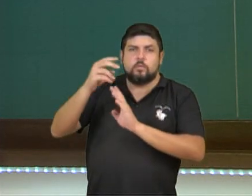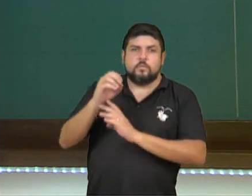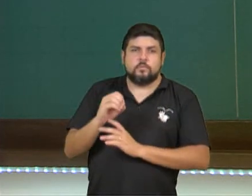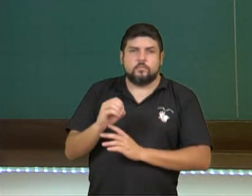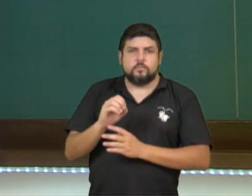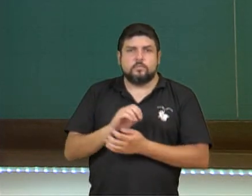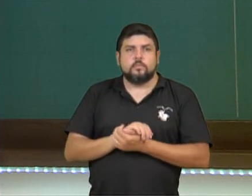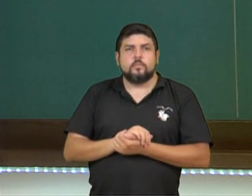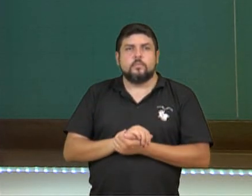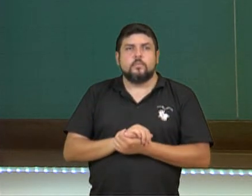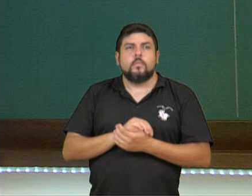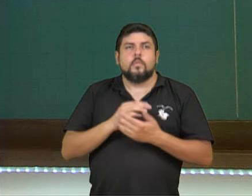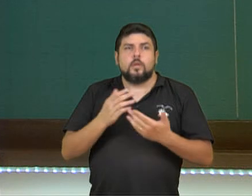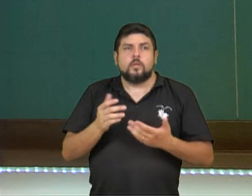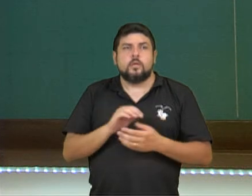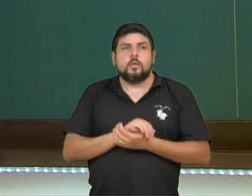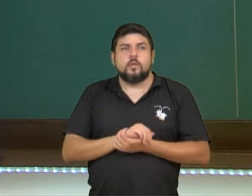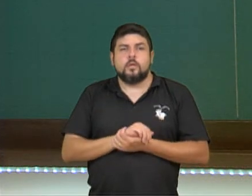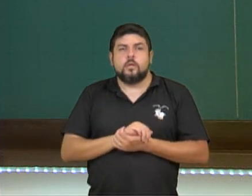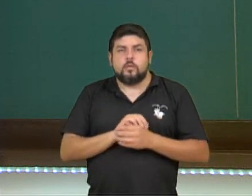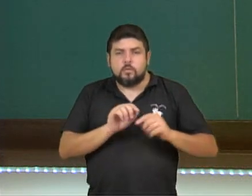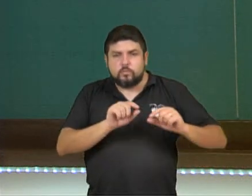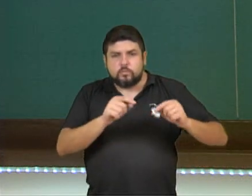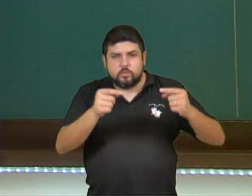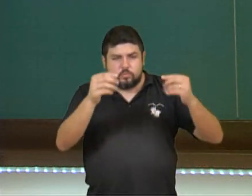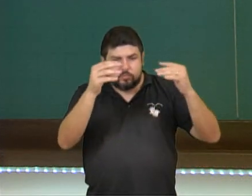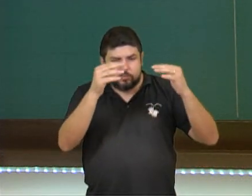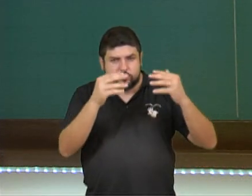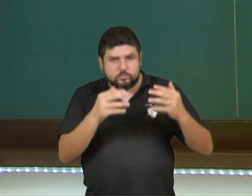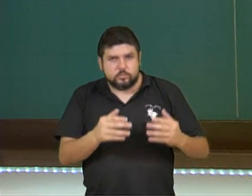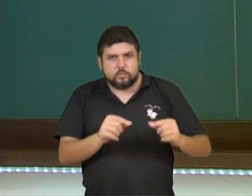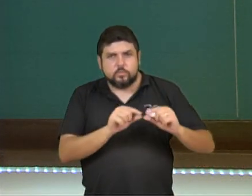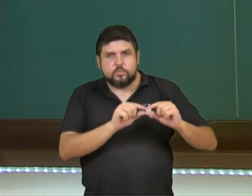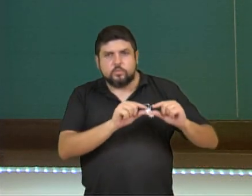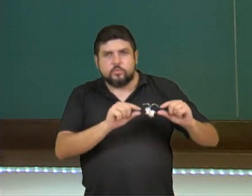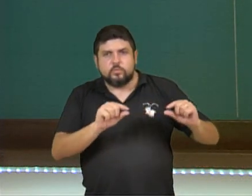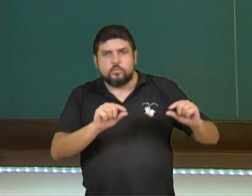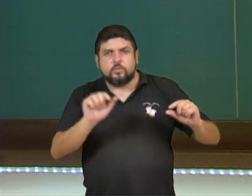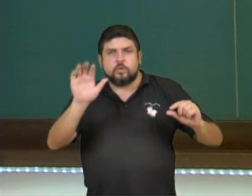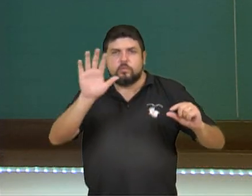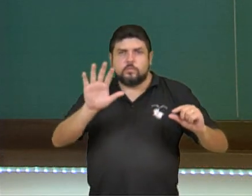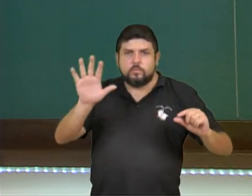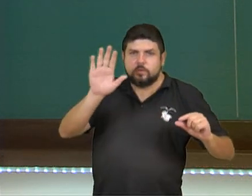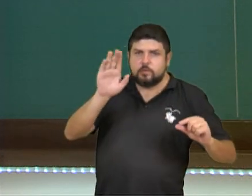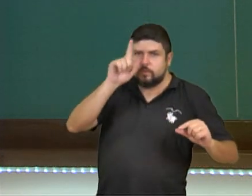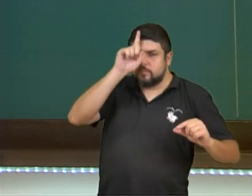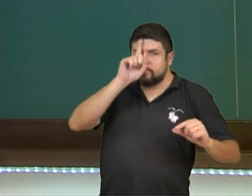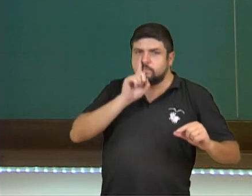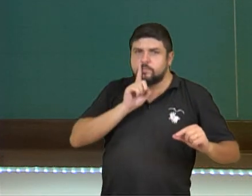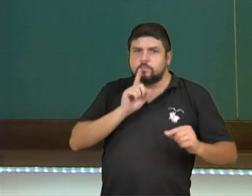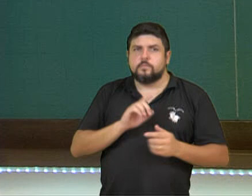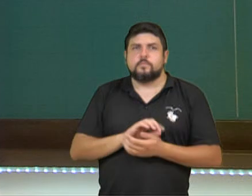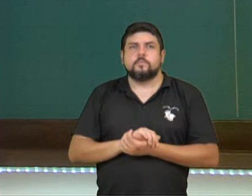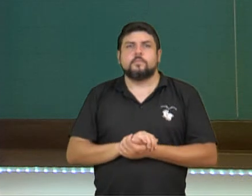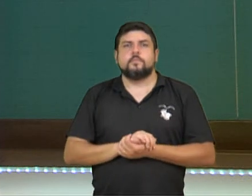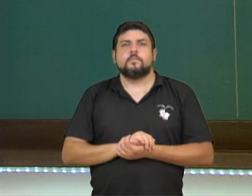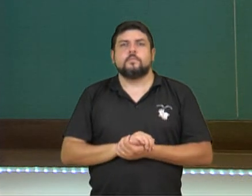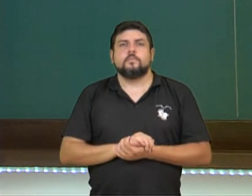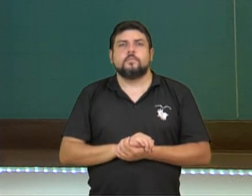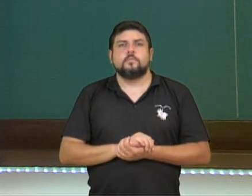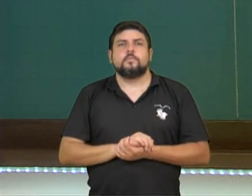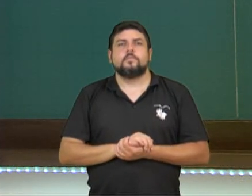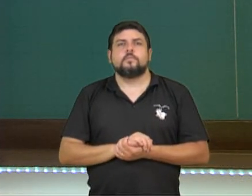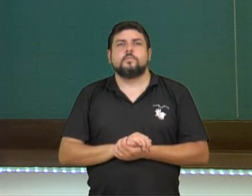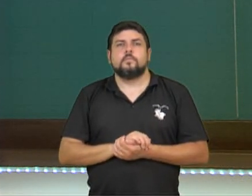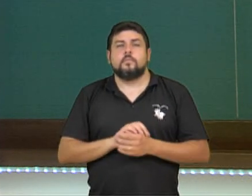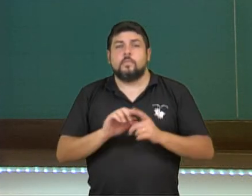quadrado. Então, essa é a expressão que me dá a área da parte amarela, ok? Então, vamos lá. Mas